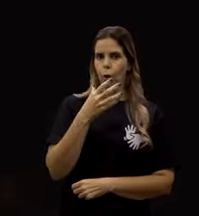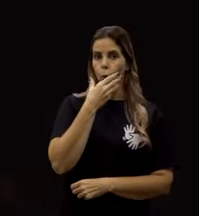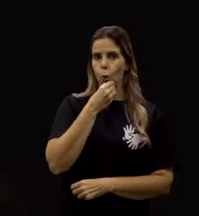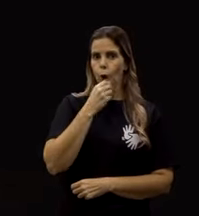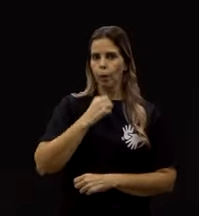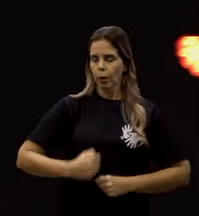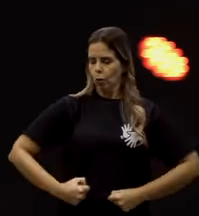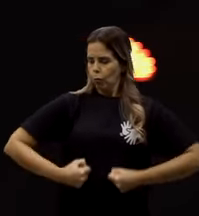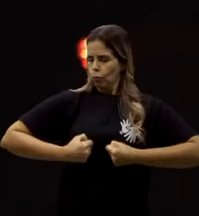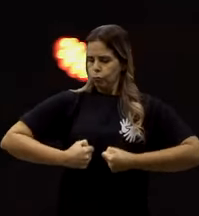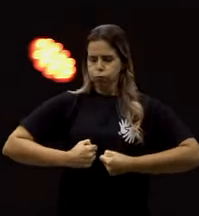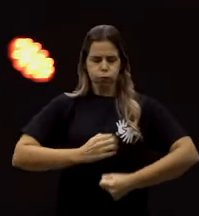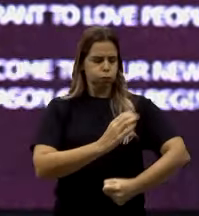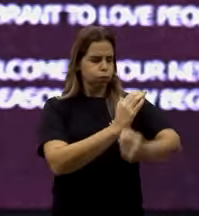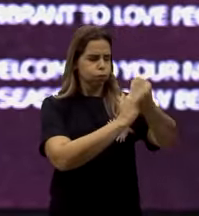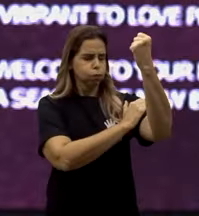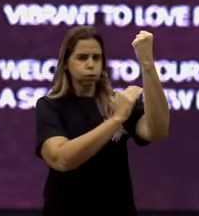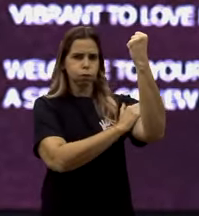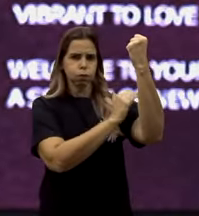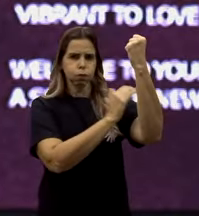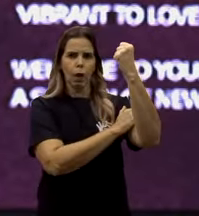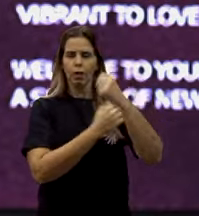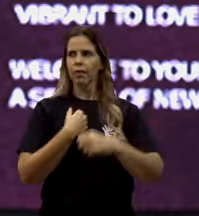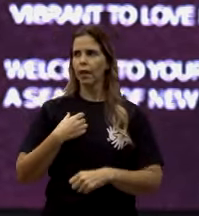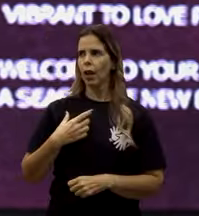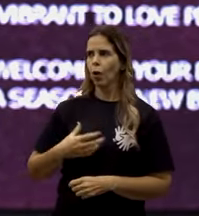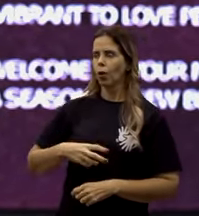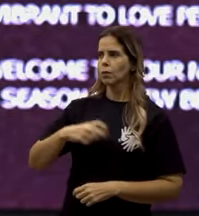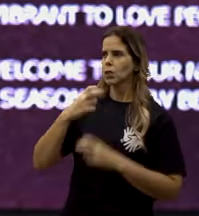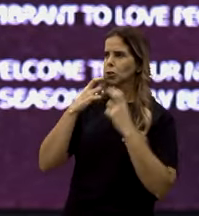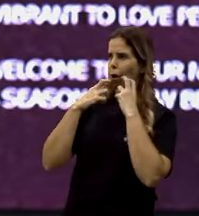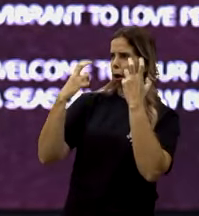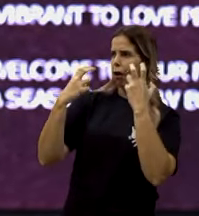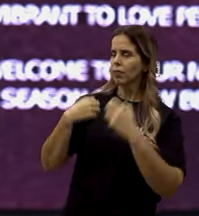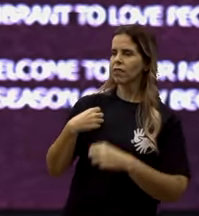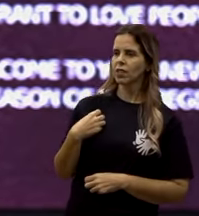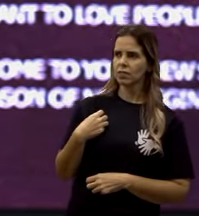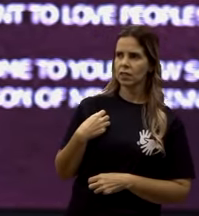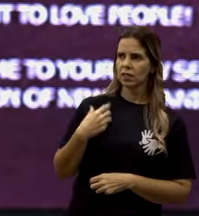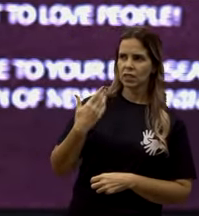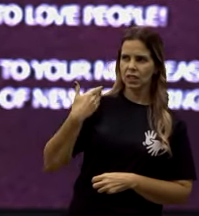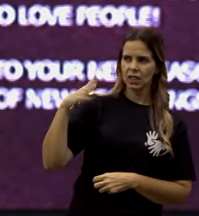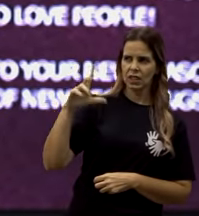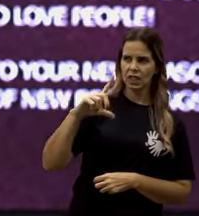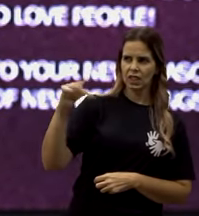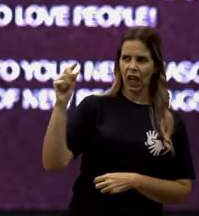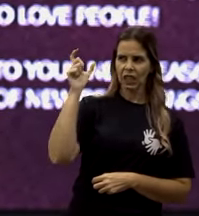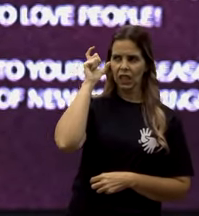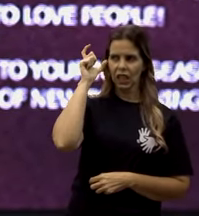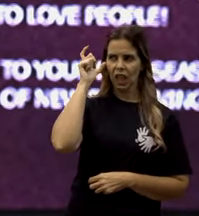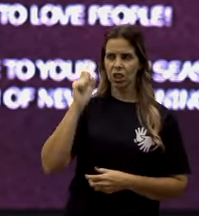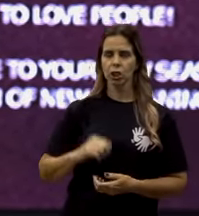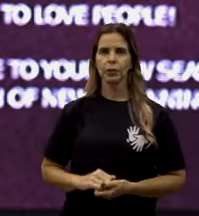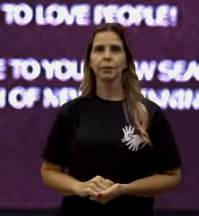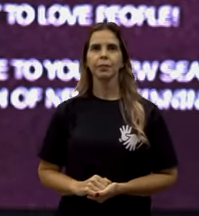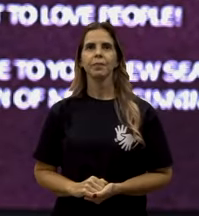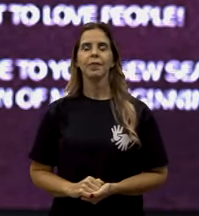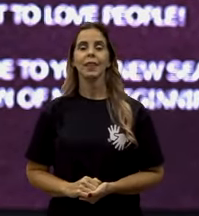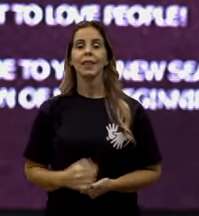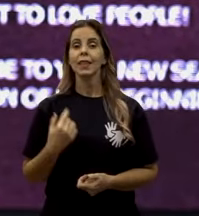sa lá Satan aí eu vi o caraa ma Maromba maor fotão e ó com aquela bolinha pequenininha do lado